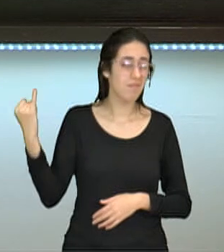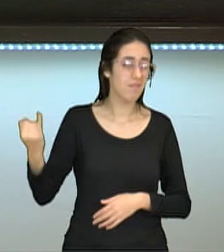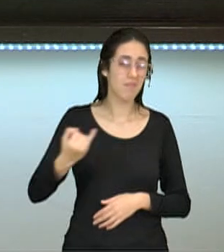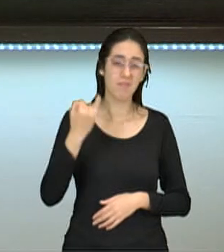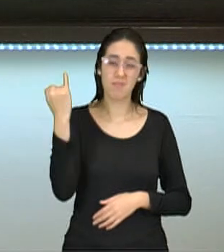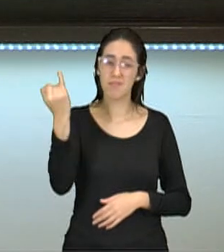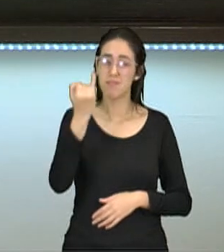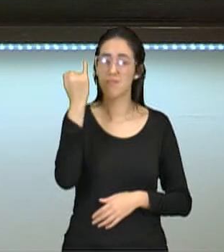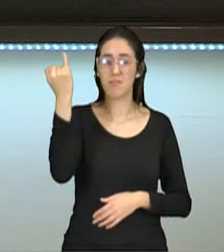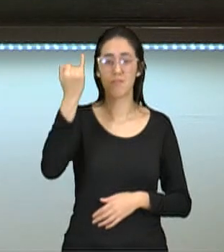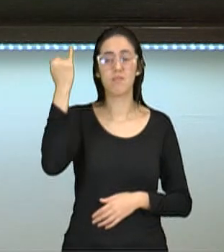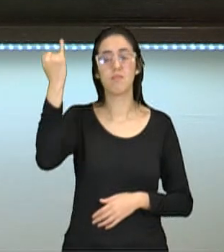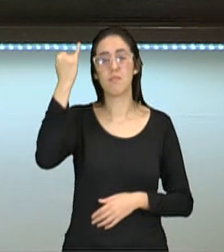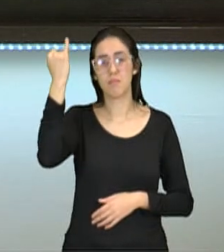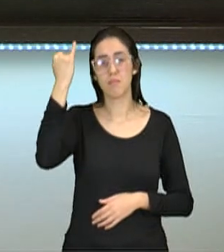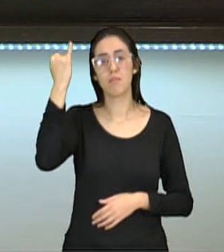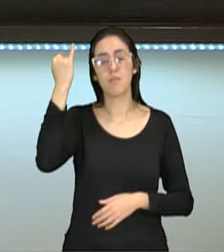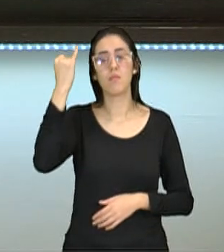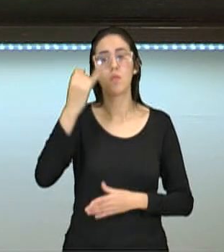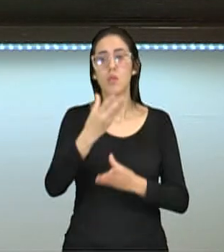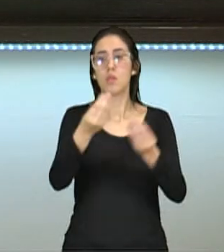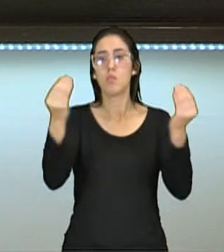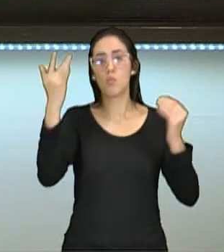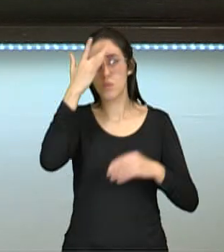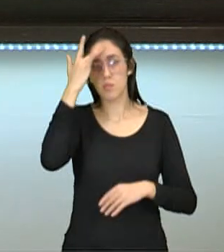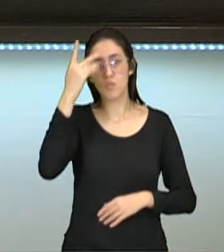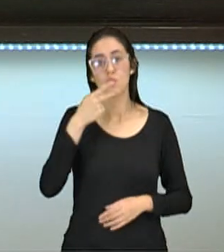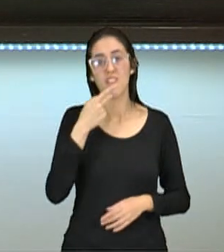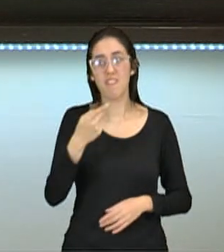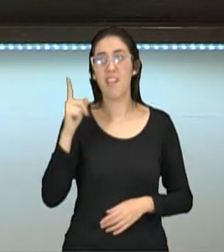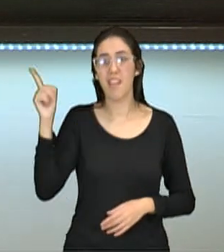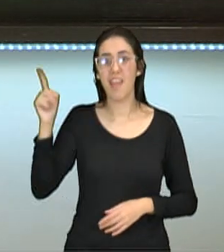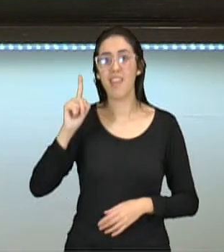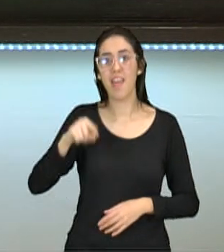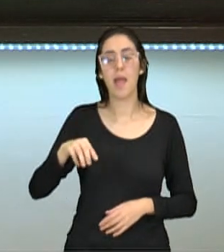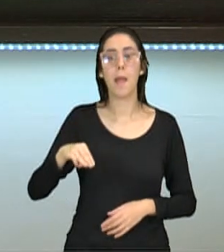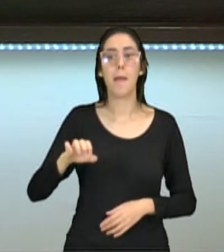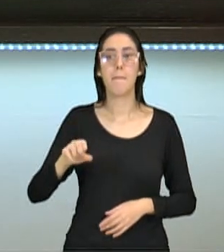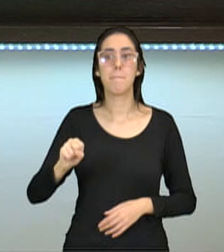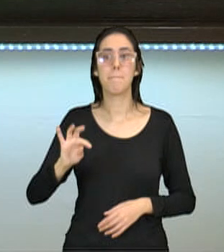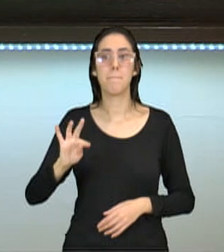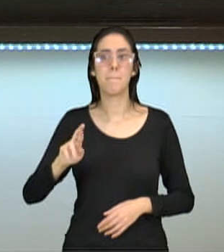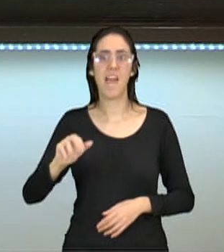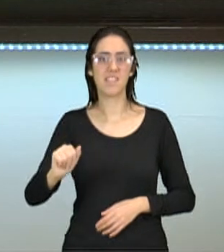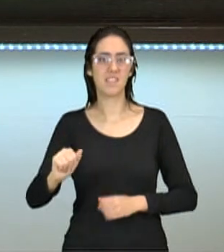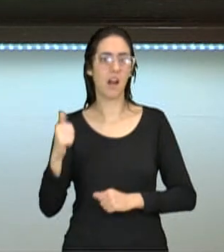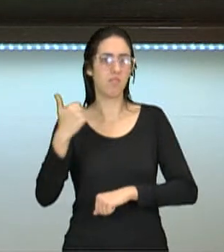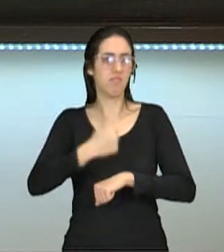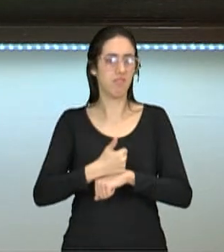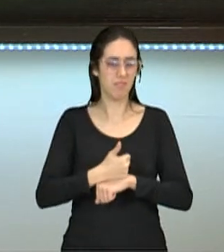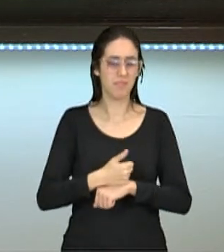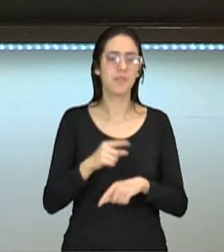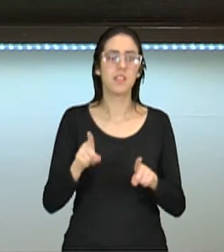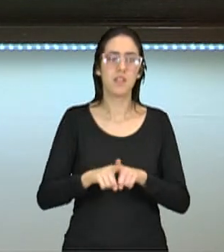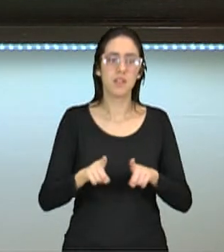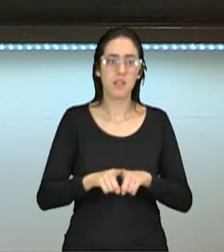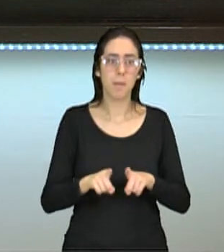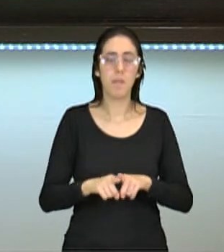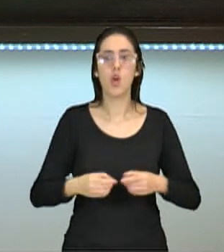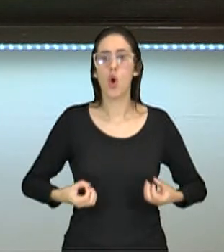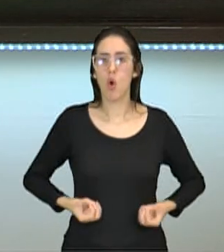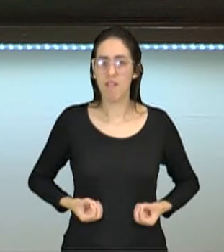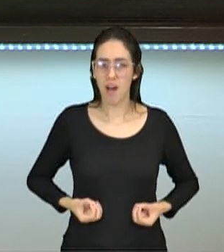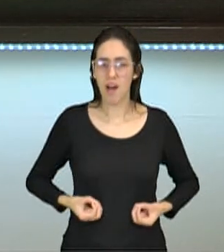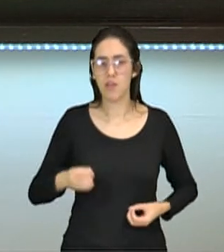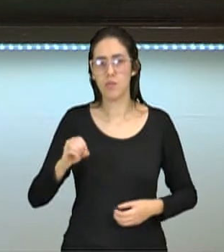que ela é conhecida por muitos aí como glândula mestra, tá? E os ovários é também um exemplo aqui